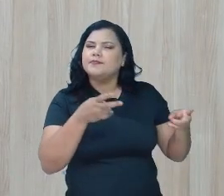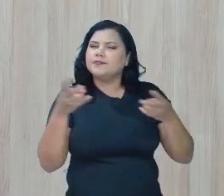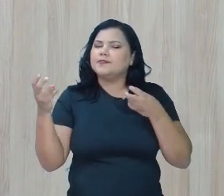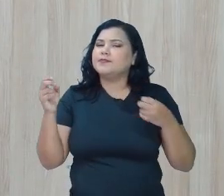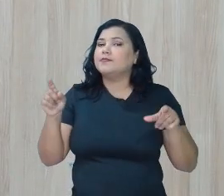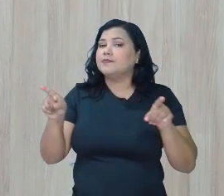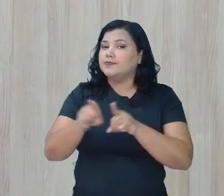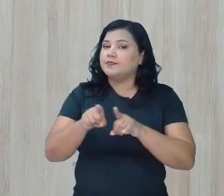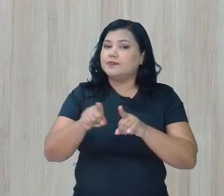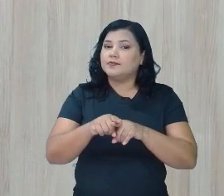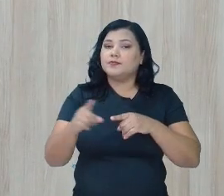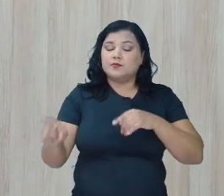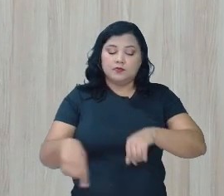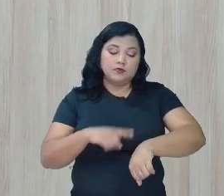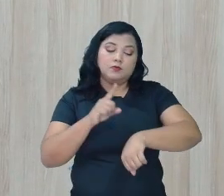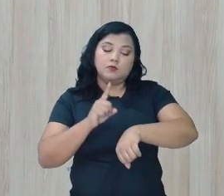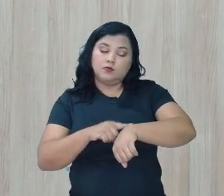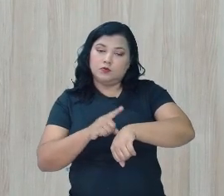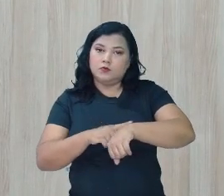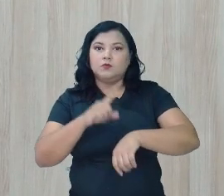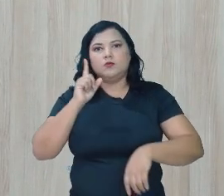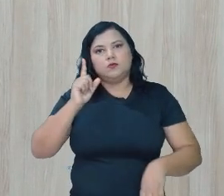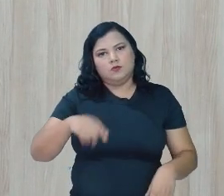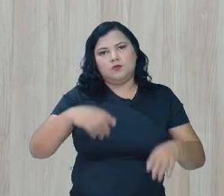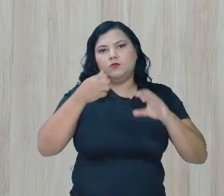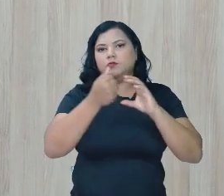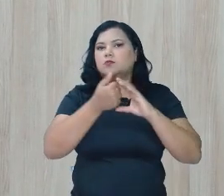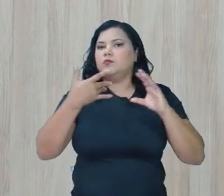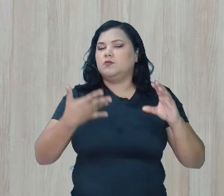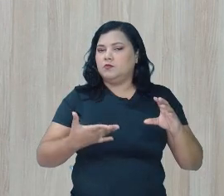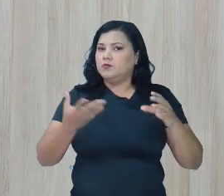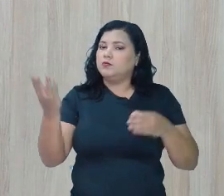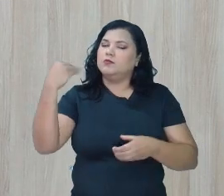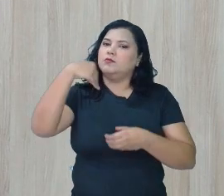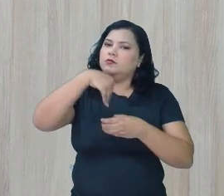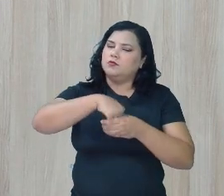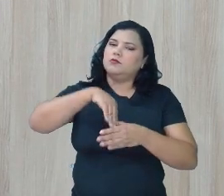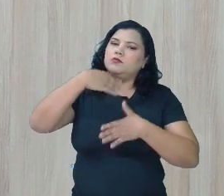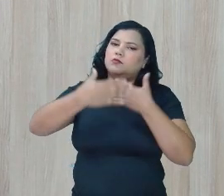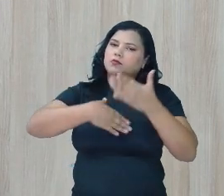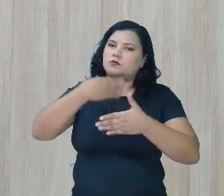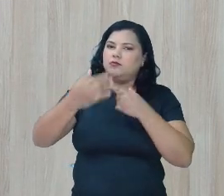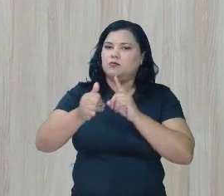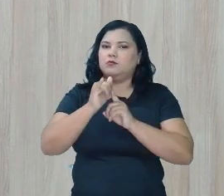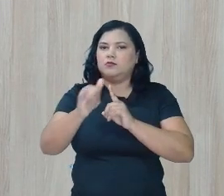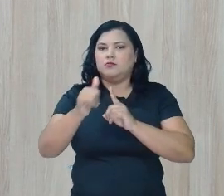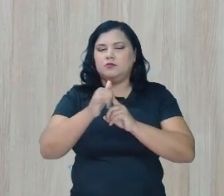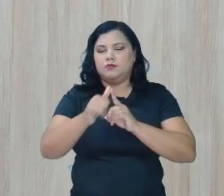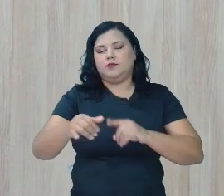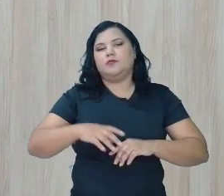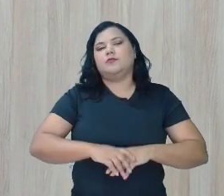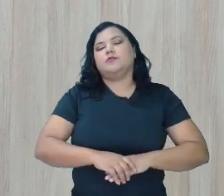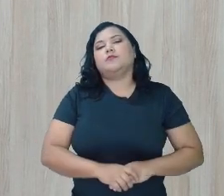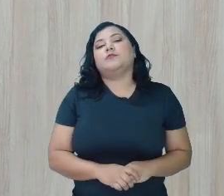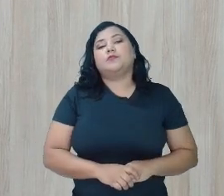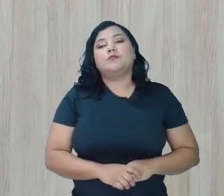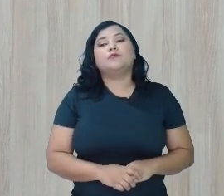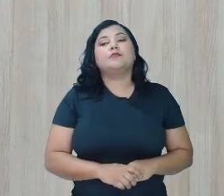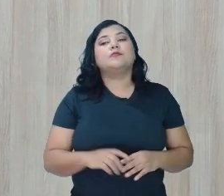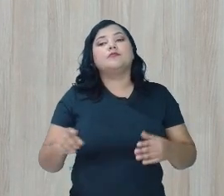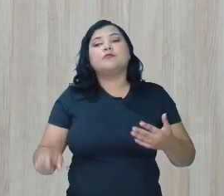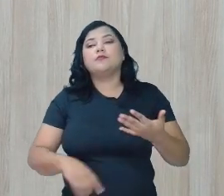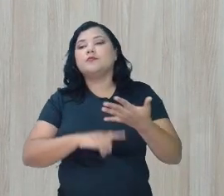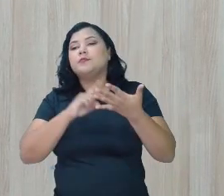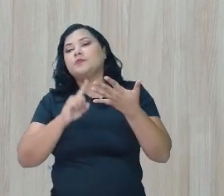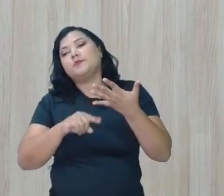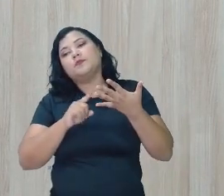percebemos também, o tempo também é um elemento constituinte da narrativa desse gênero. E o desfecho,